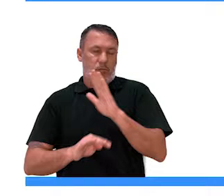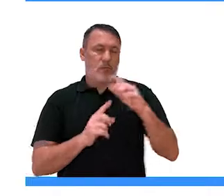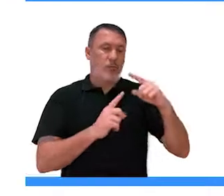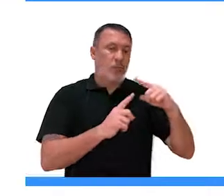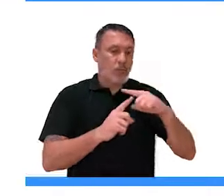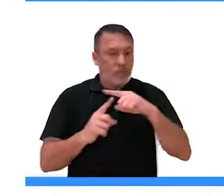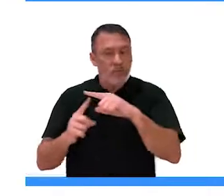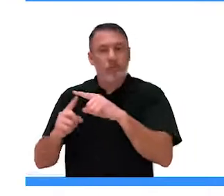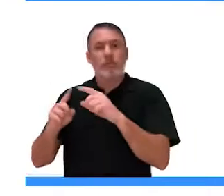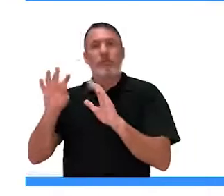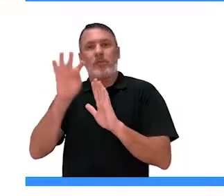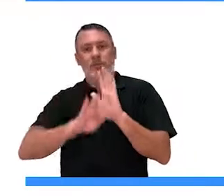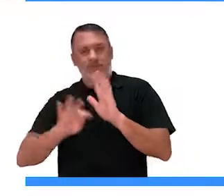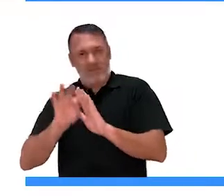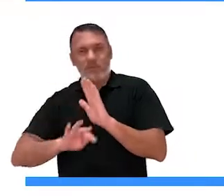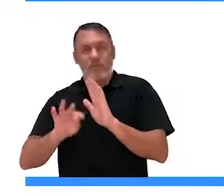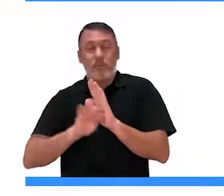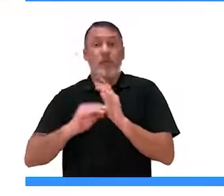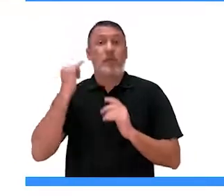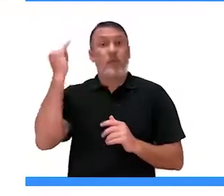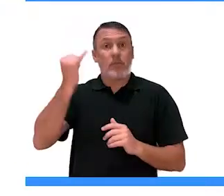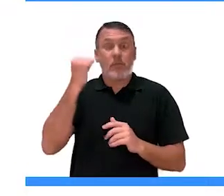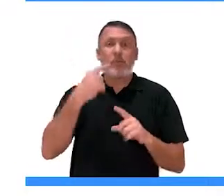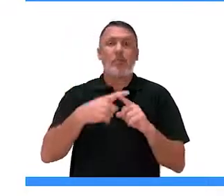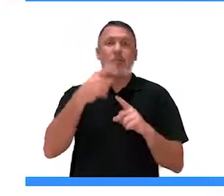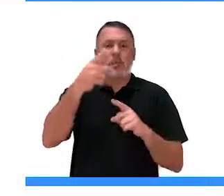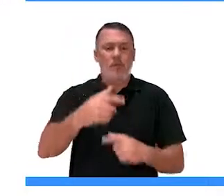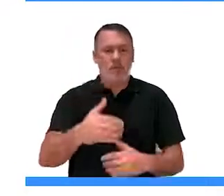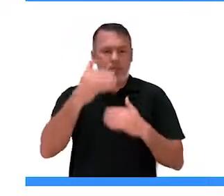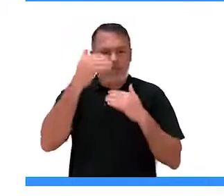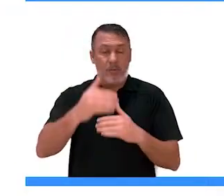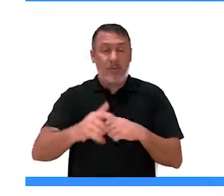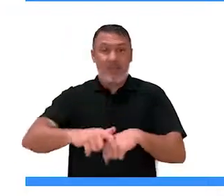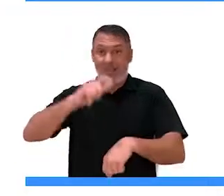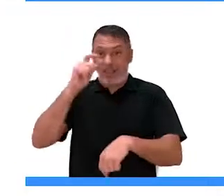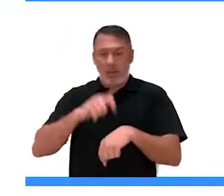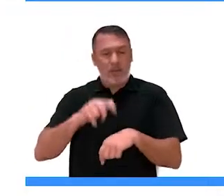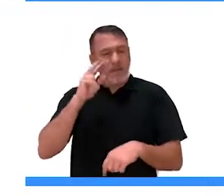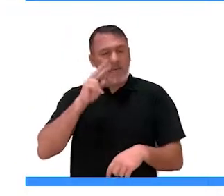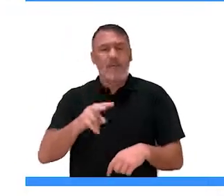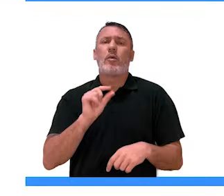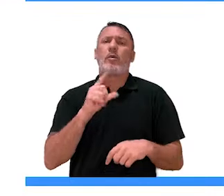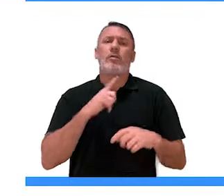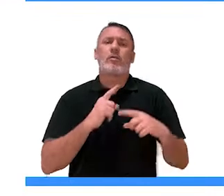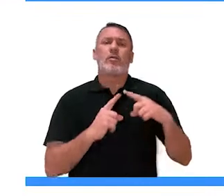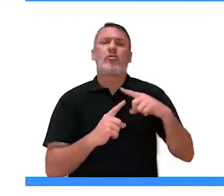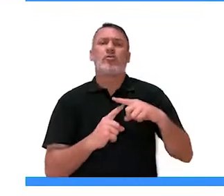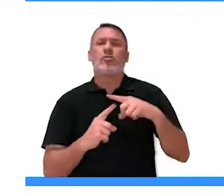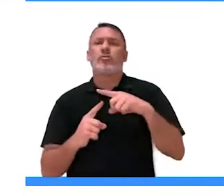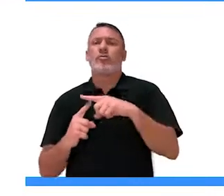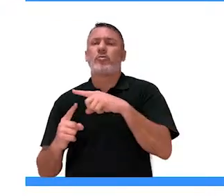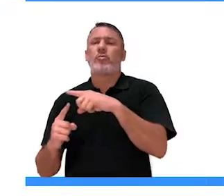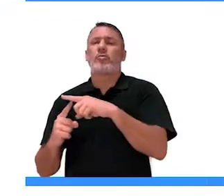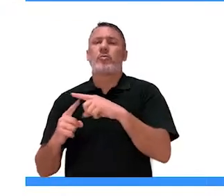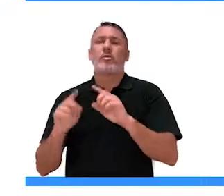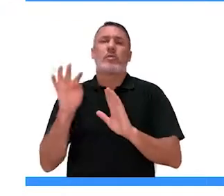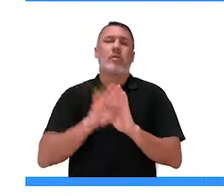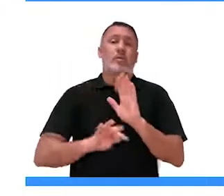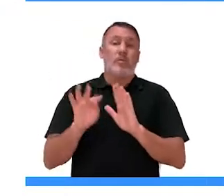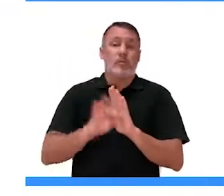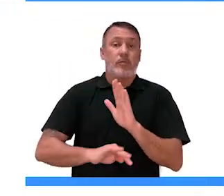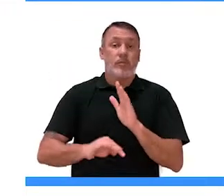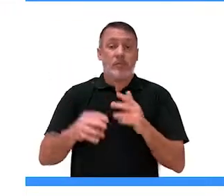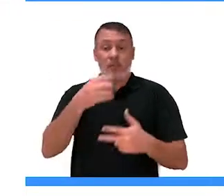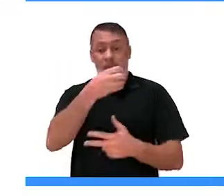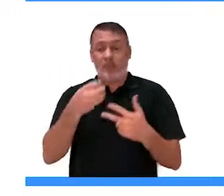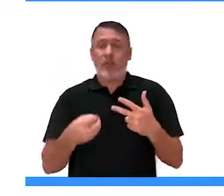textual. É um assunto muito importante, porque quando você abre ali a prova, você se depara com gêneros textuais. E a prova do